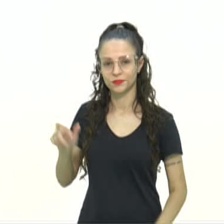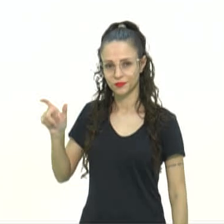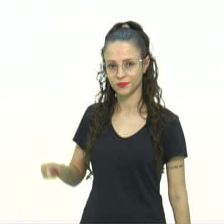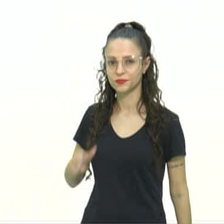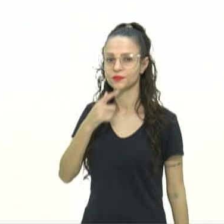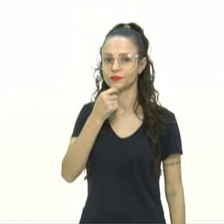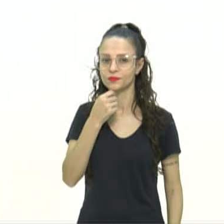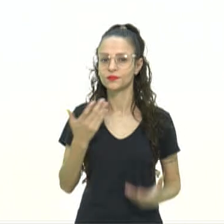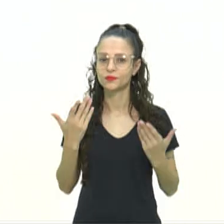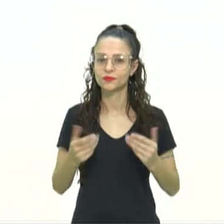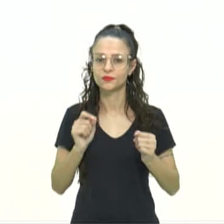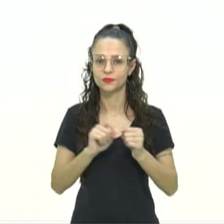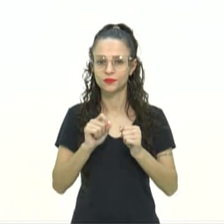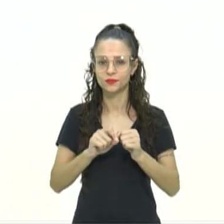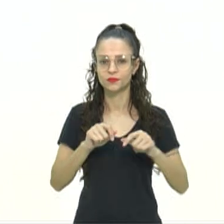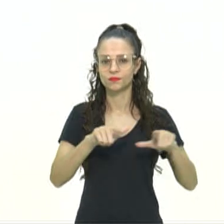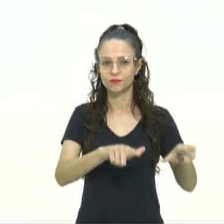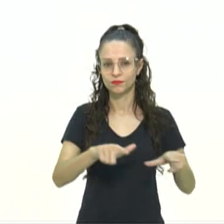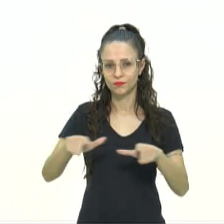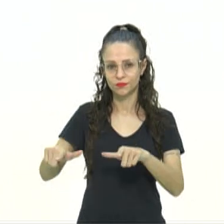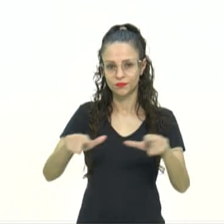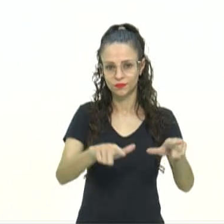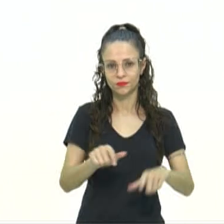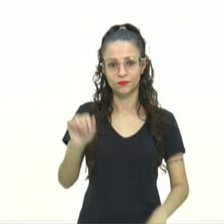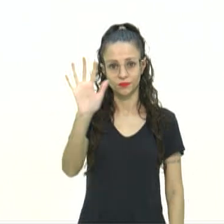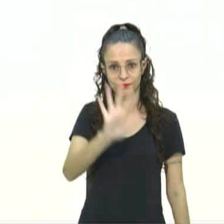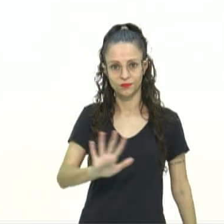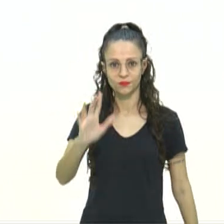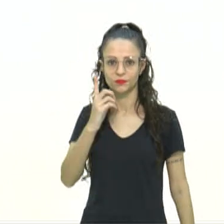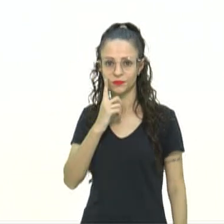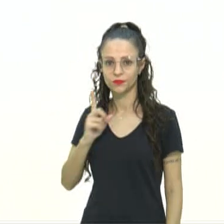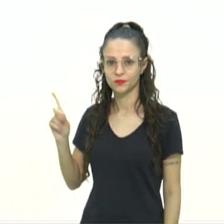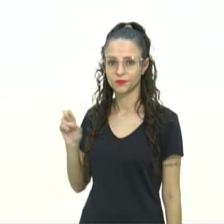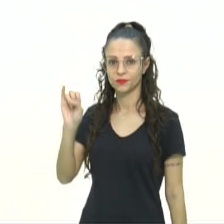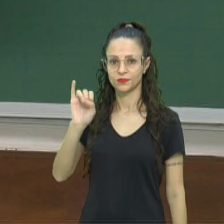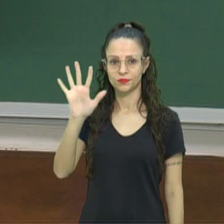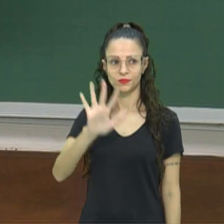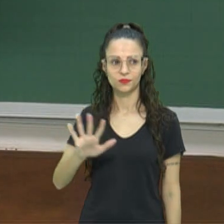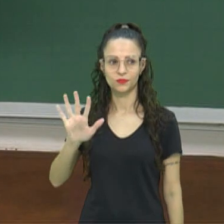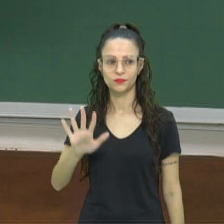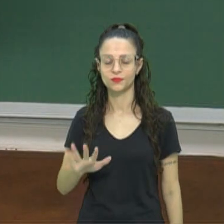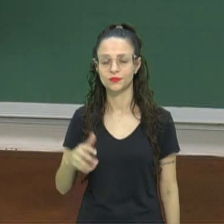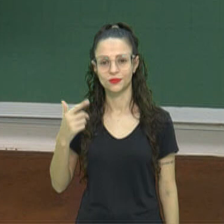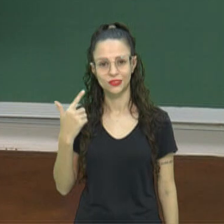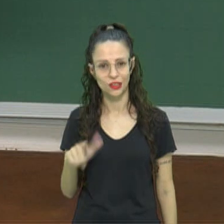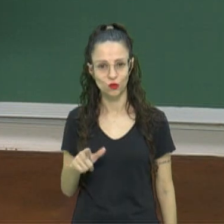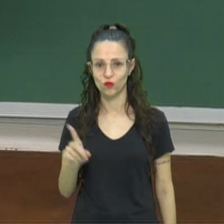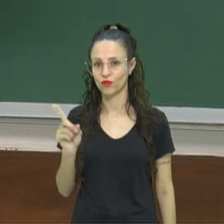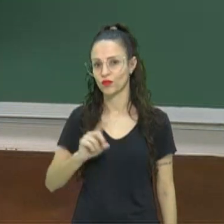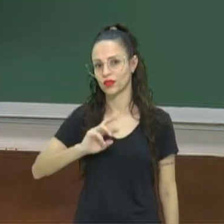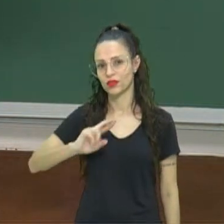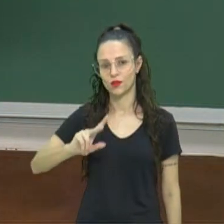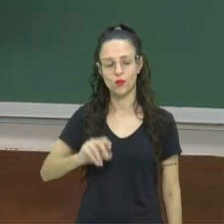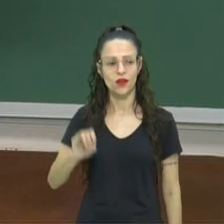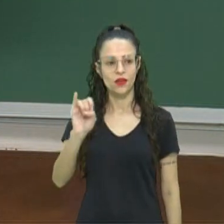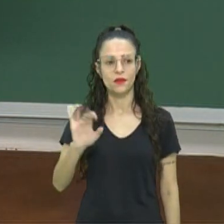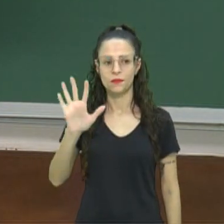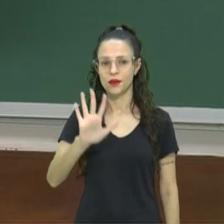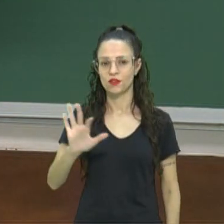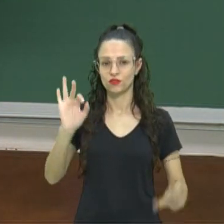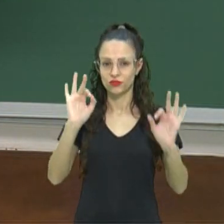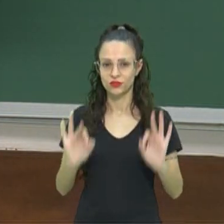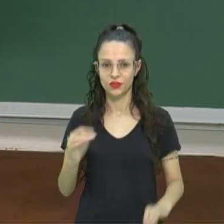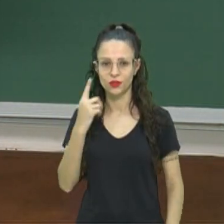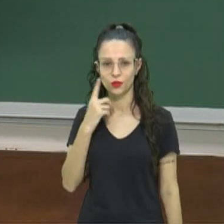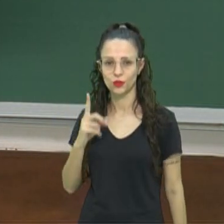deseja colocar piso na área representada abaixo. Então, pode ver que, de novo, não é uma figura certinha. Ó, ele tem uma ponta